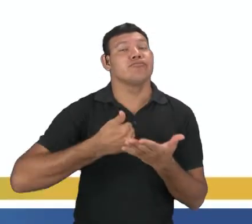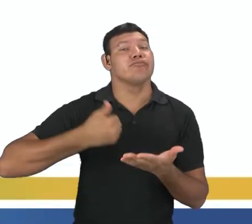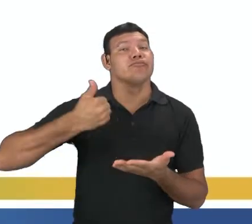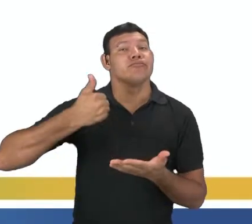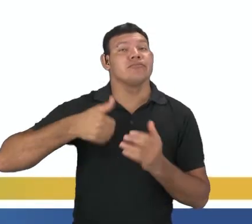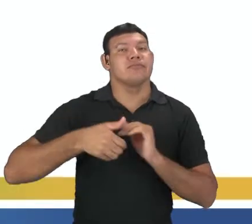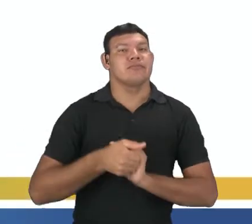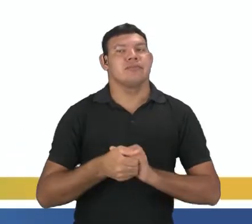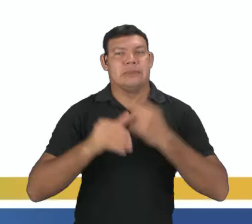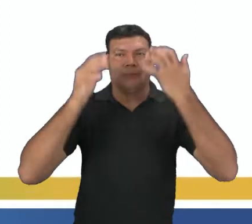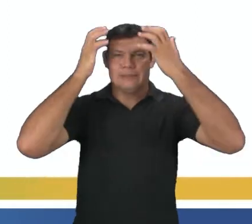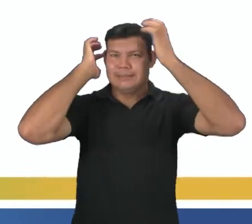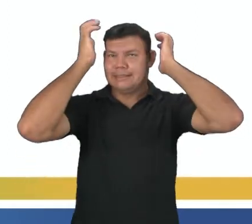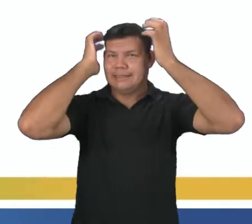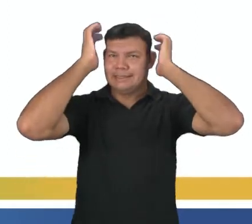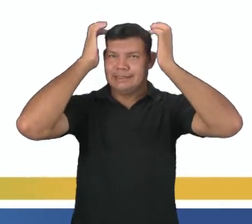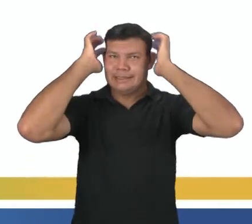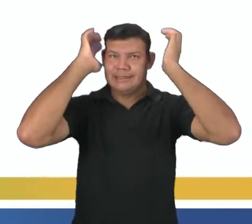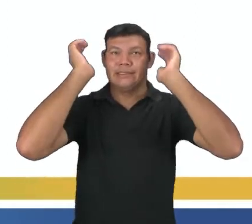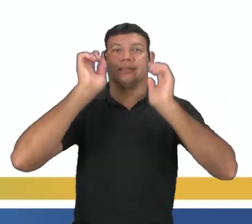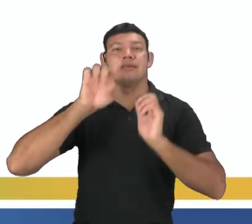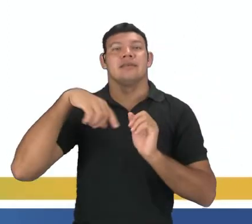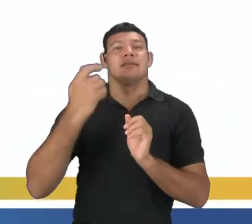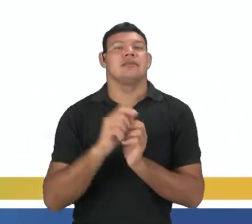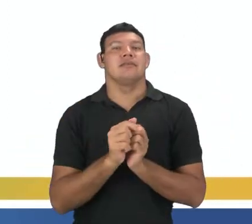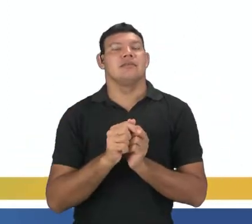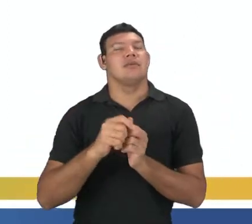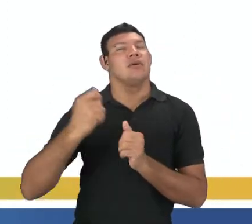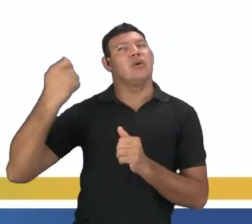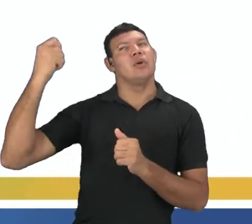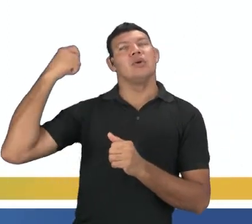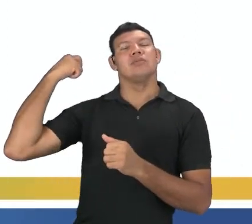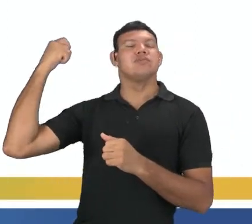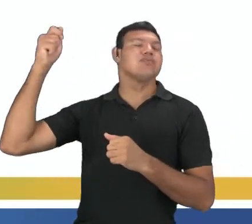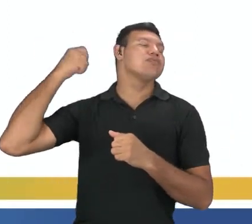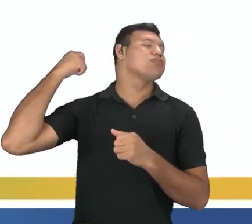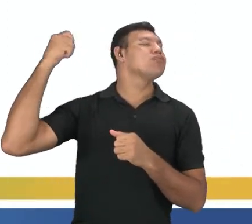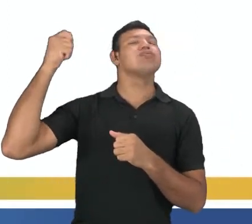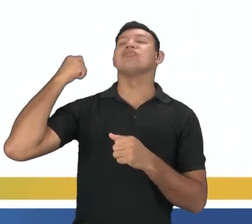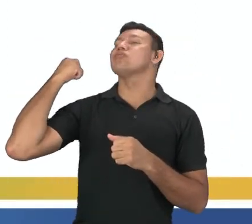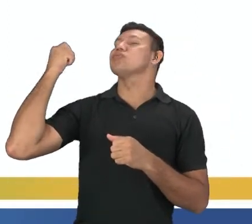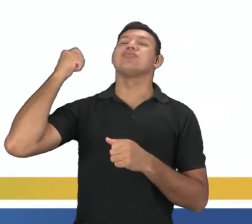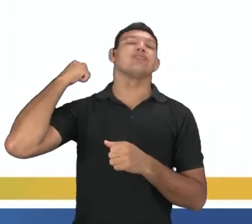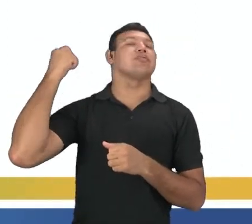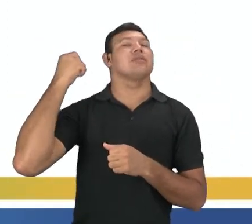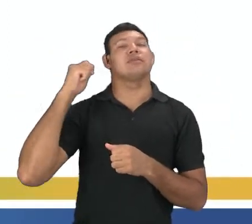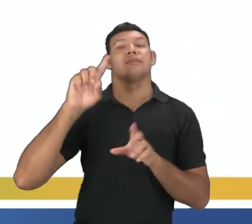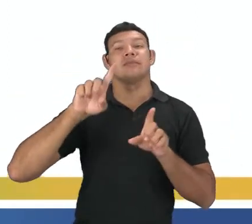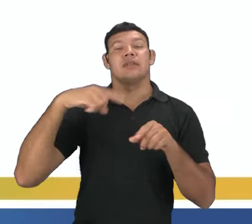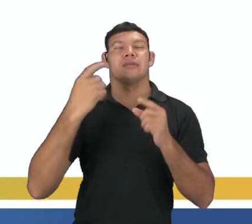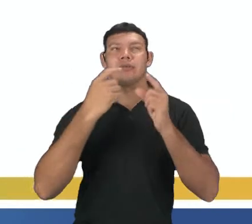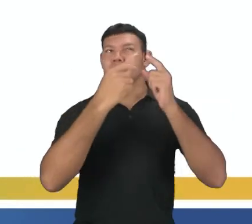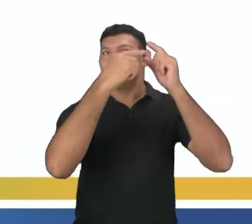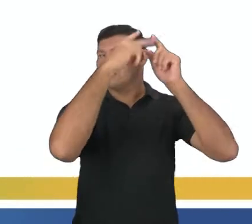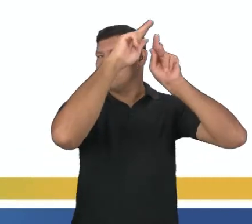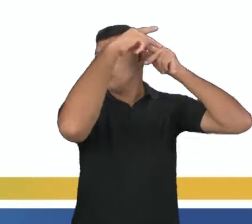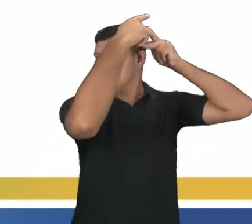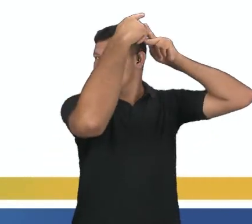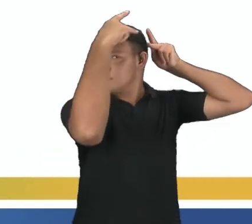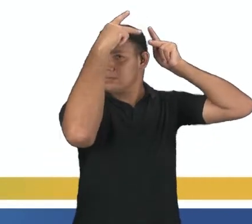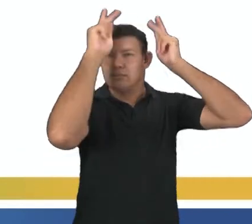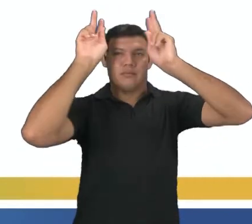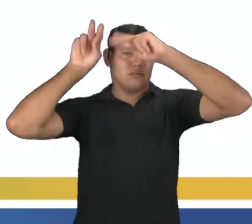pessoa lavou o cabelo, certinho? Depois, ela seca o cabelo e depois ela enfeita o cabelo, Coloca